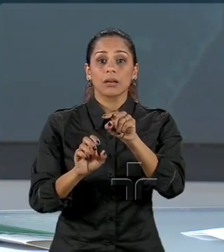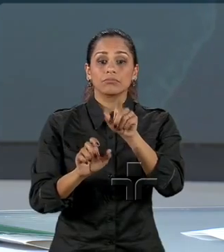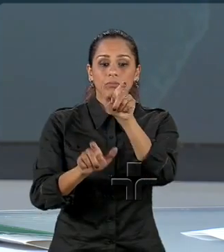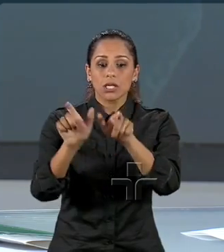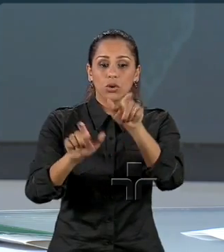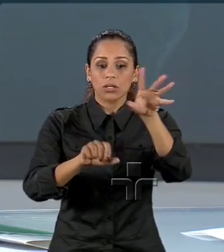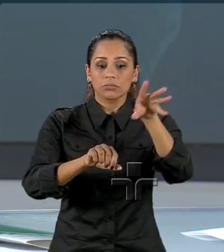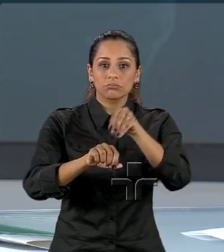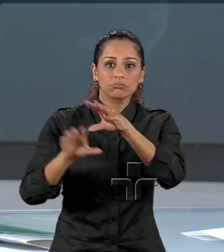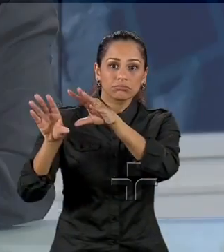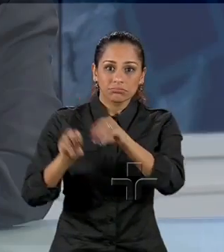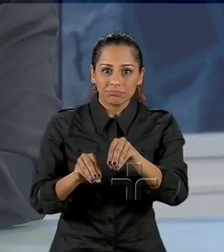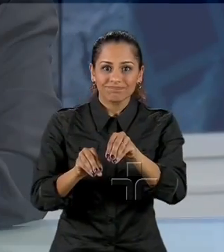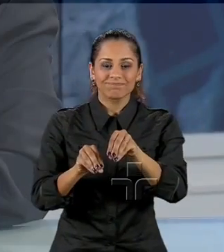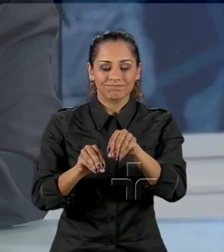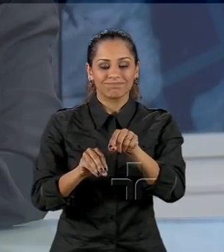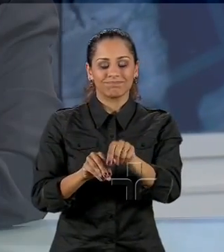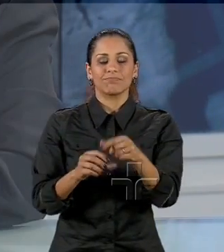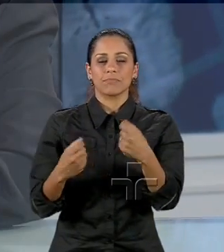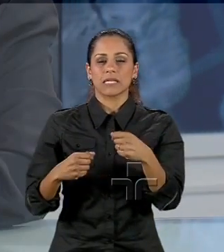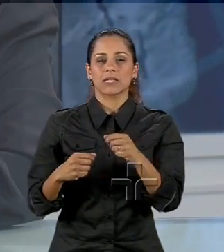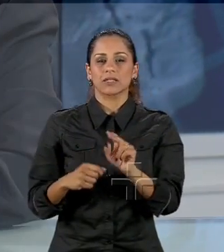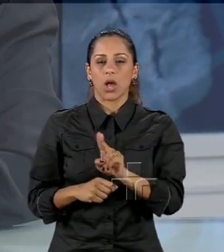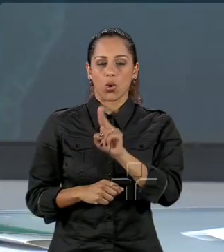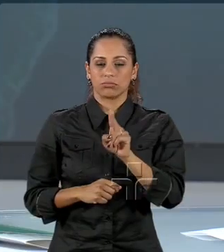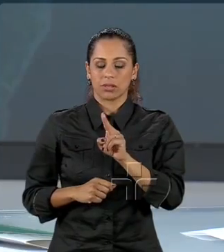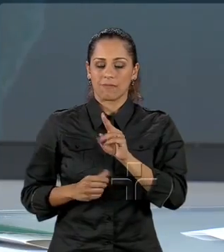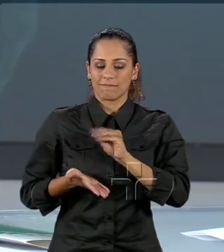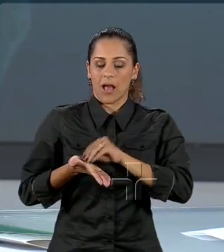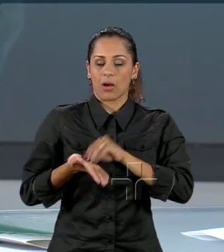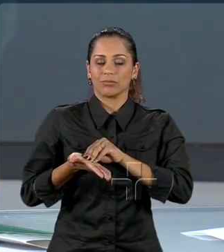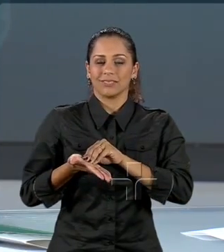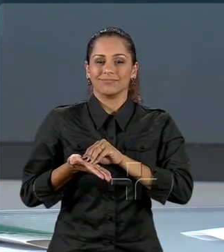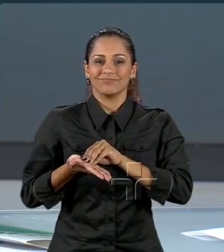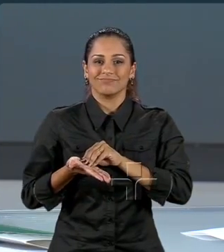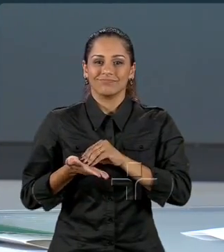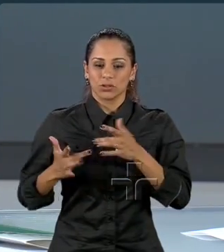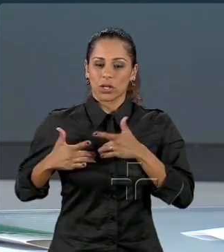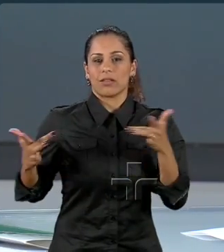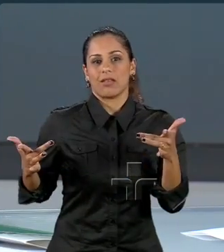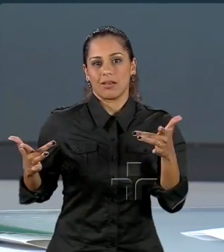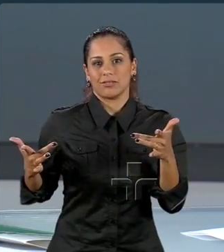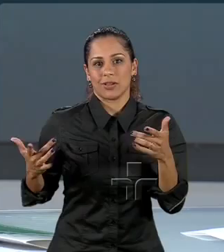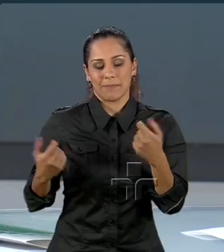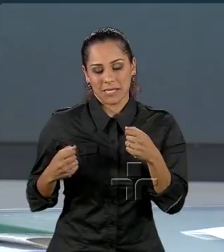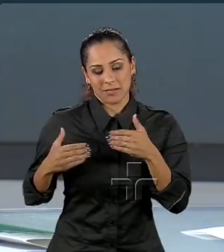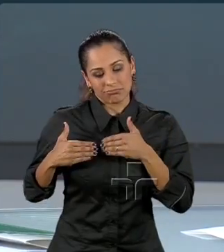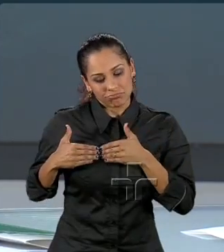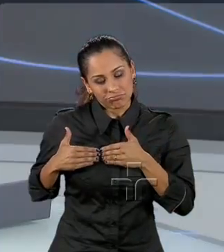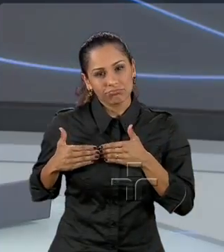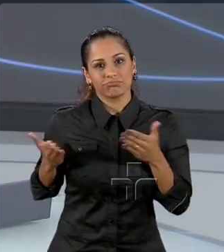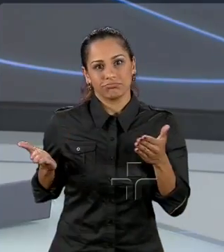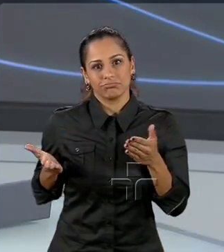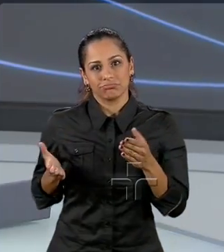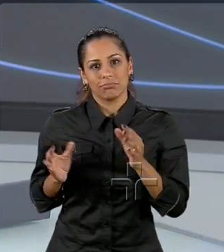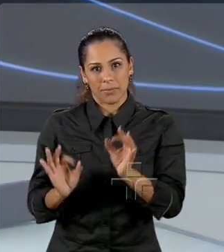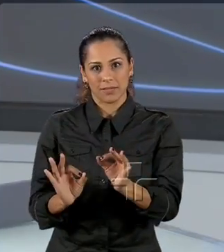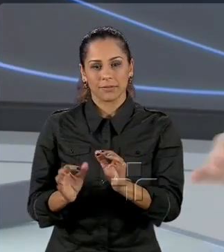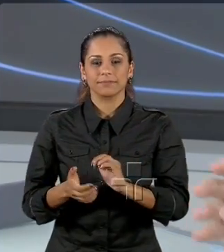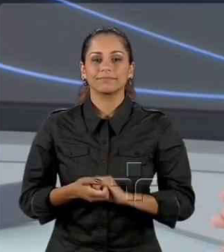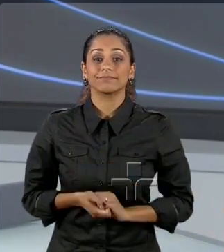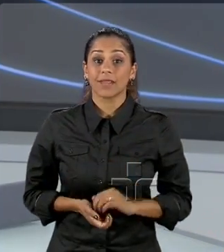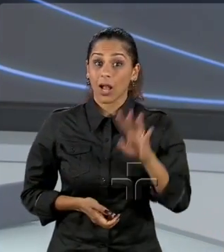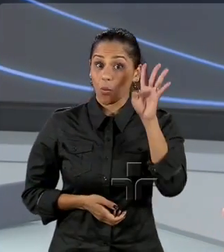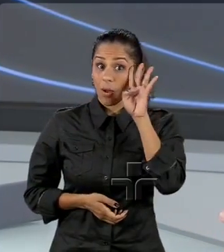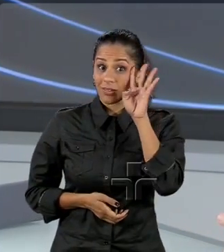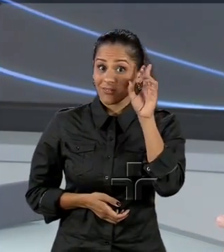essa necessidade de usar mais o coração. Um coração rodado vale muito mais do que 0 quilômetro, né? E quarta-feira é